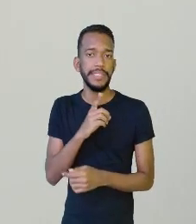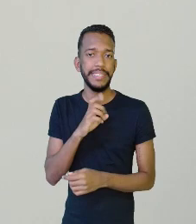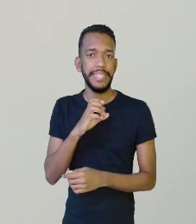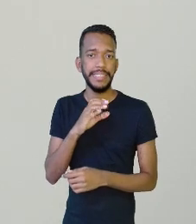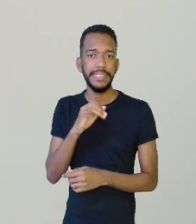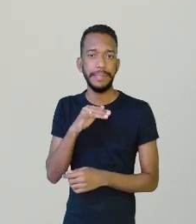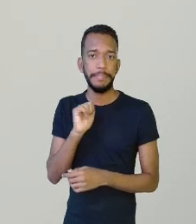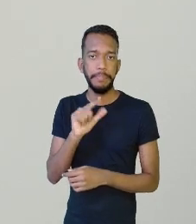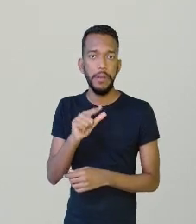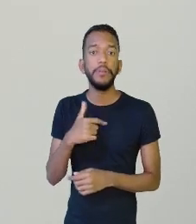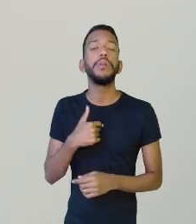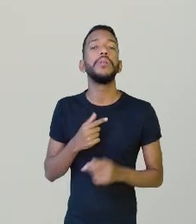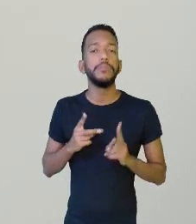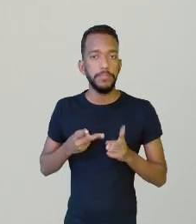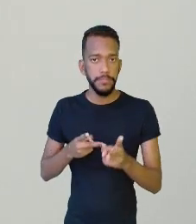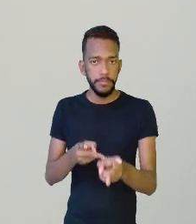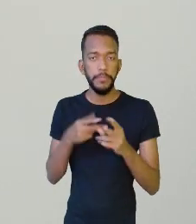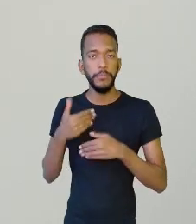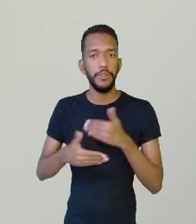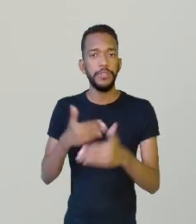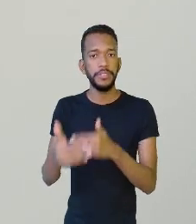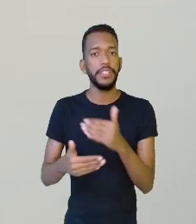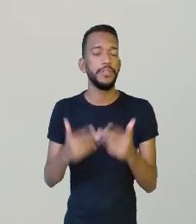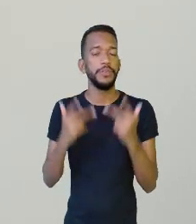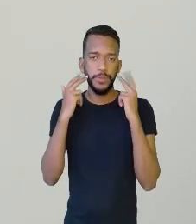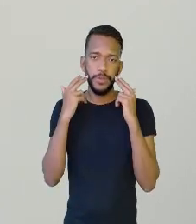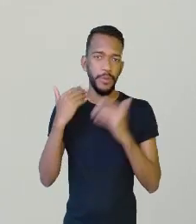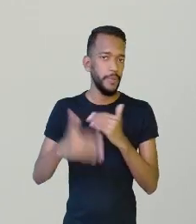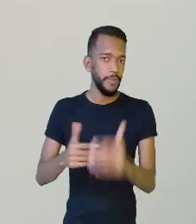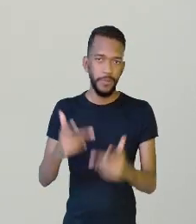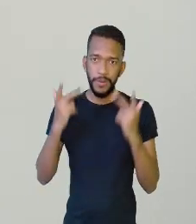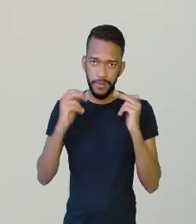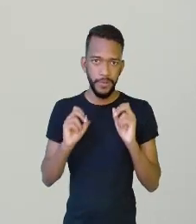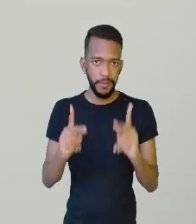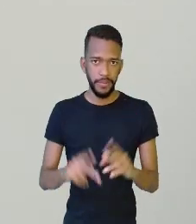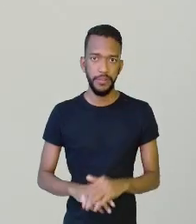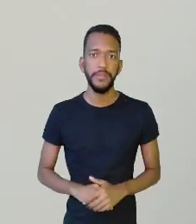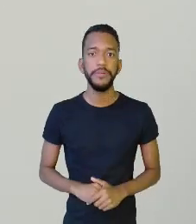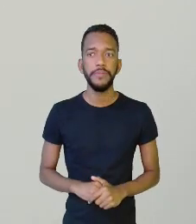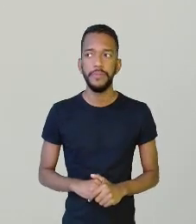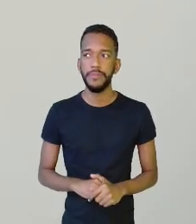sigo normalmente o processo de uma divisão por um número natural.